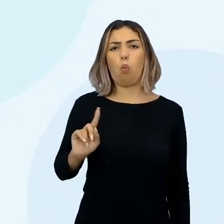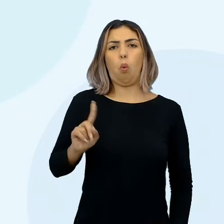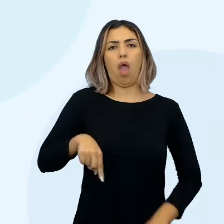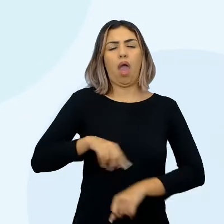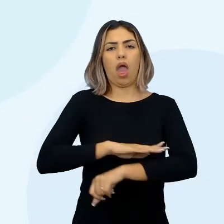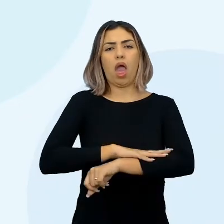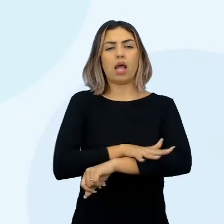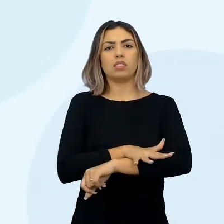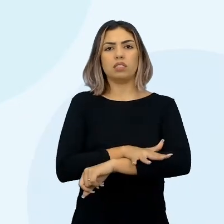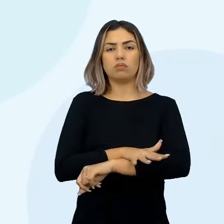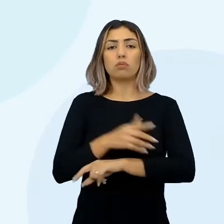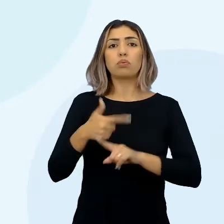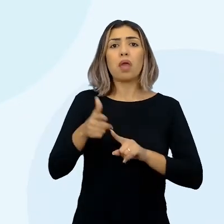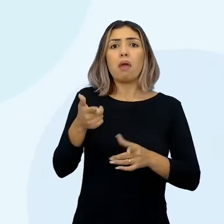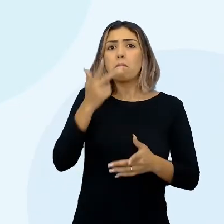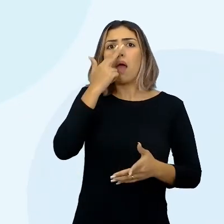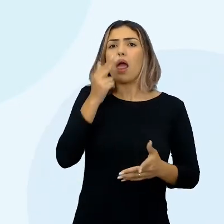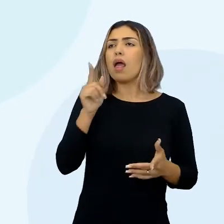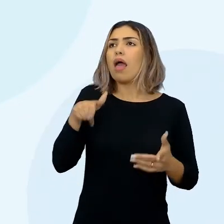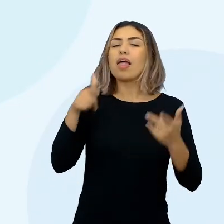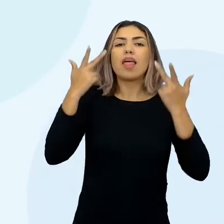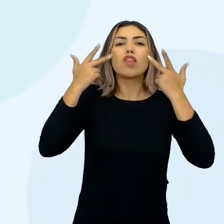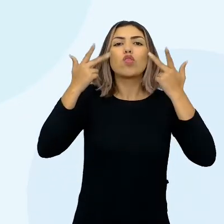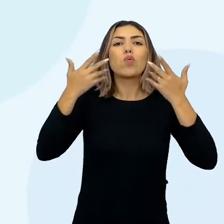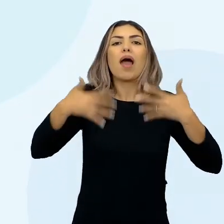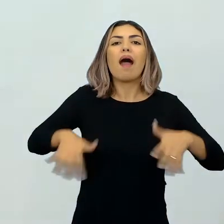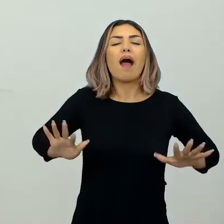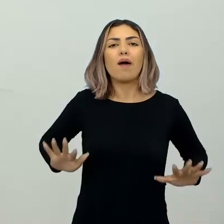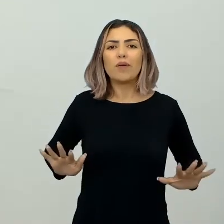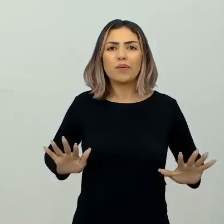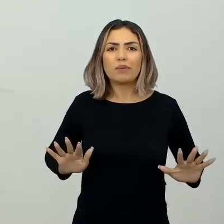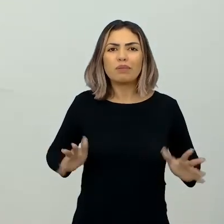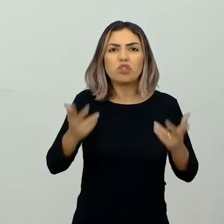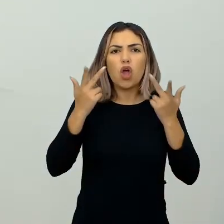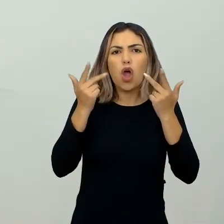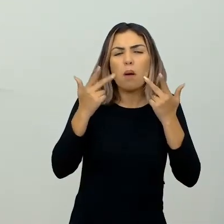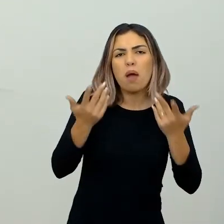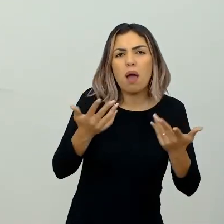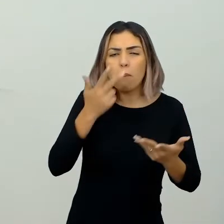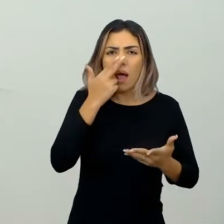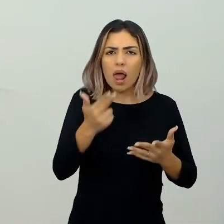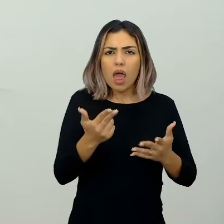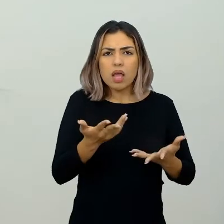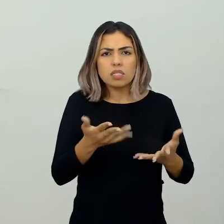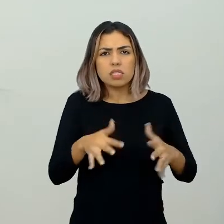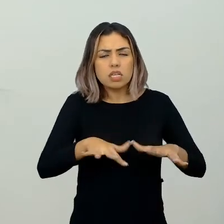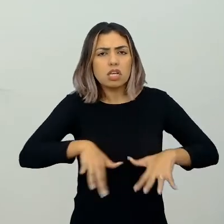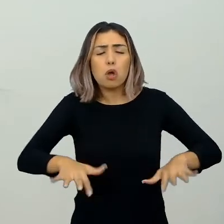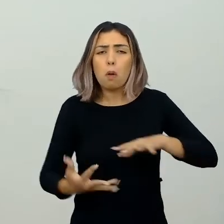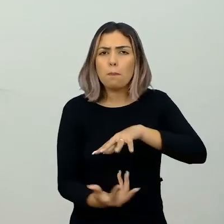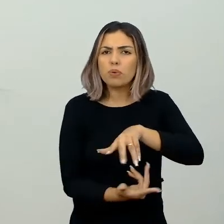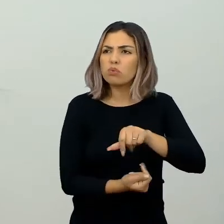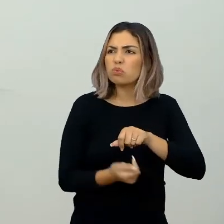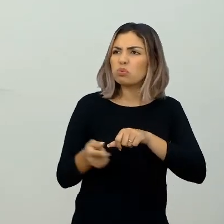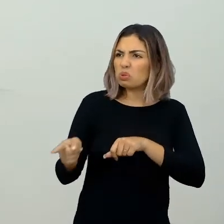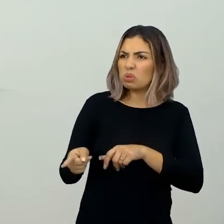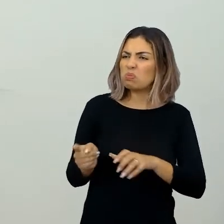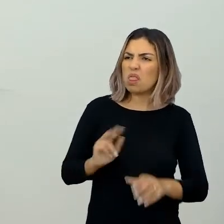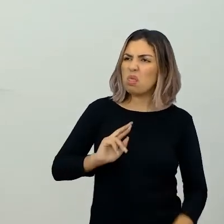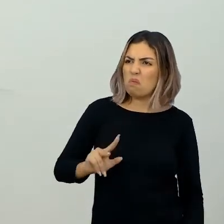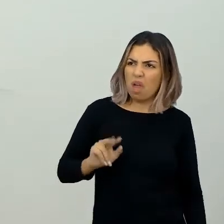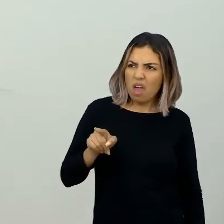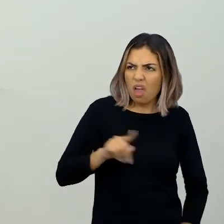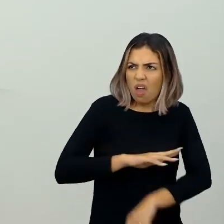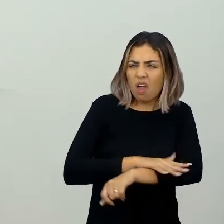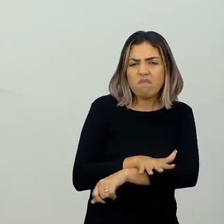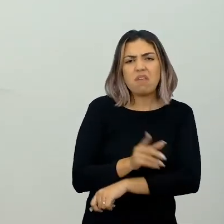da ordem natural, né? Das coisas, como se o mundo em que nós vivemos fosse naturalmente regido por